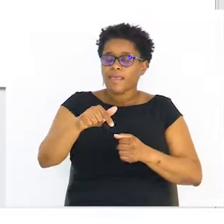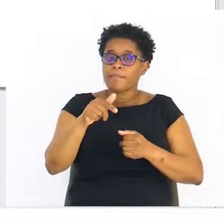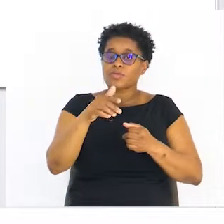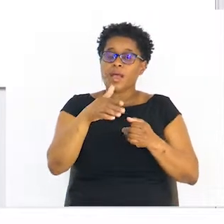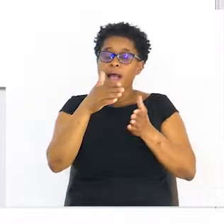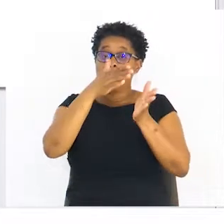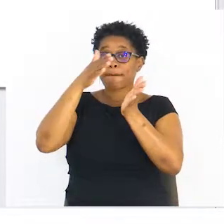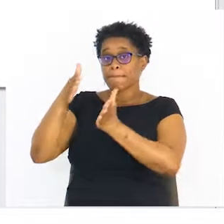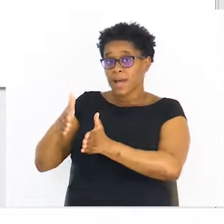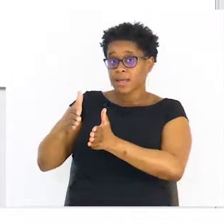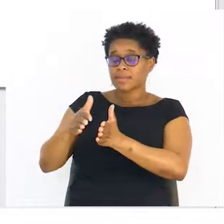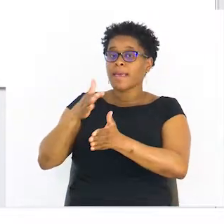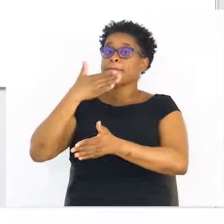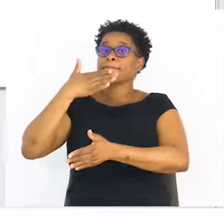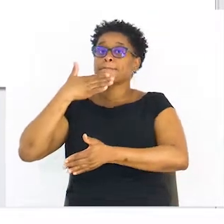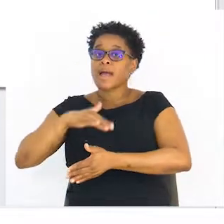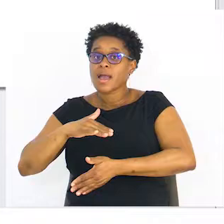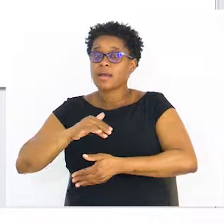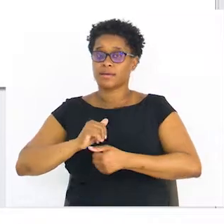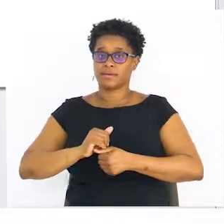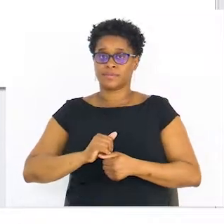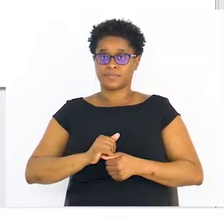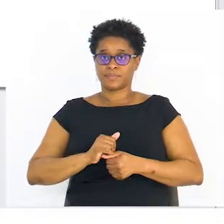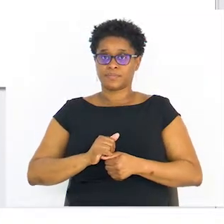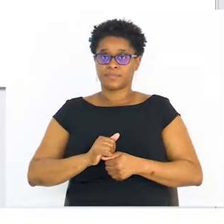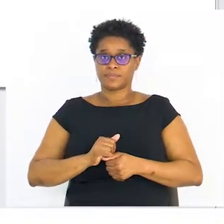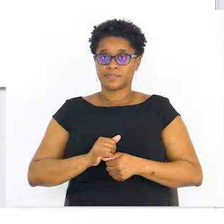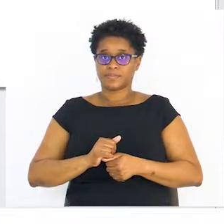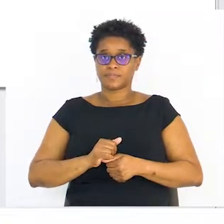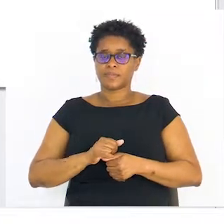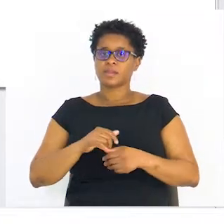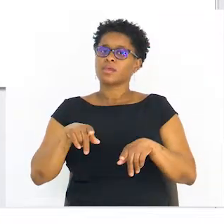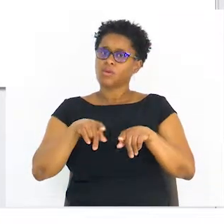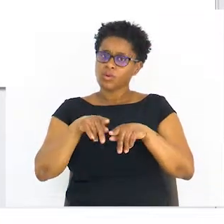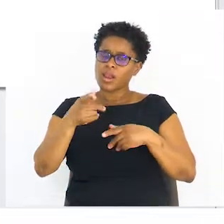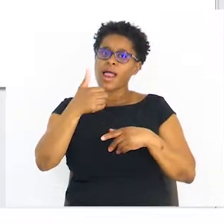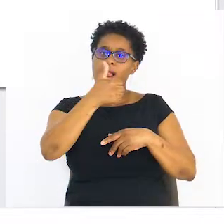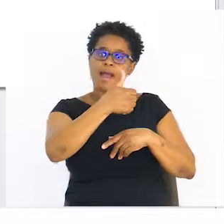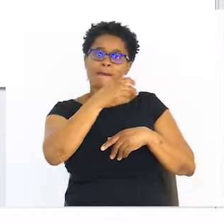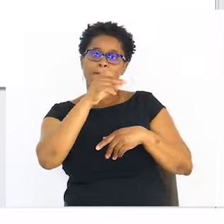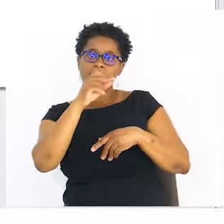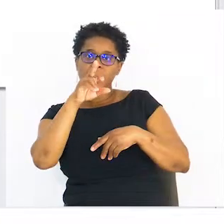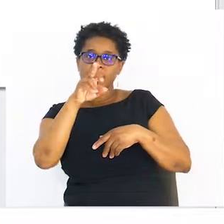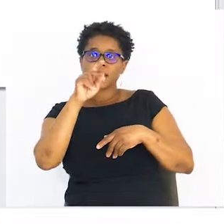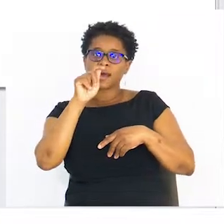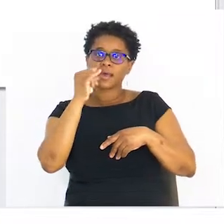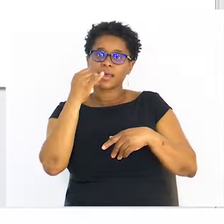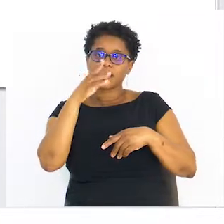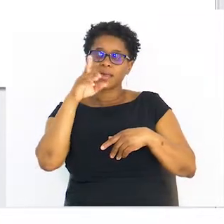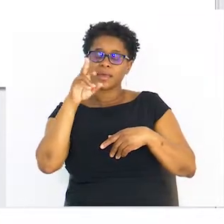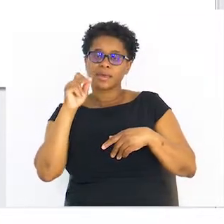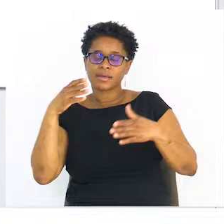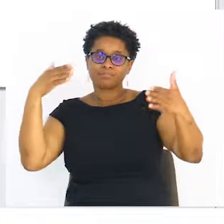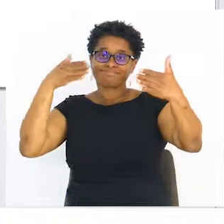Temos a parte branca, que significa barreira de